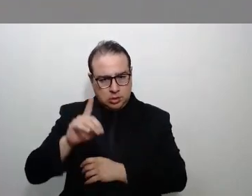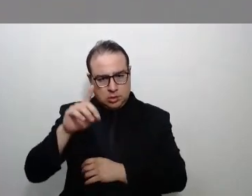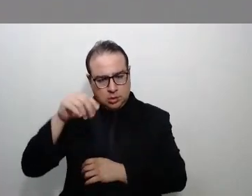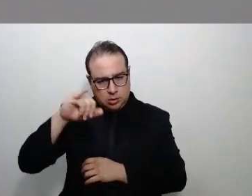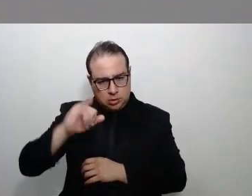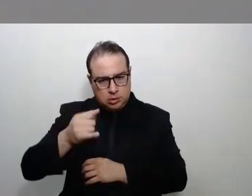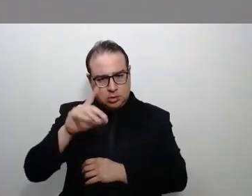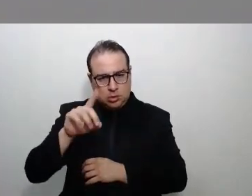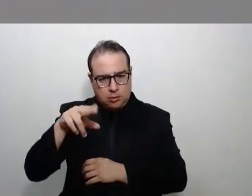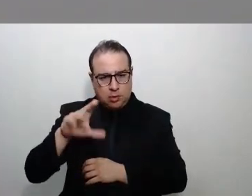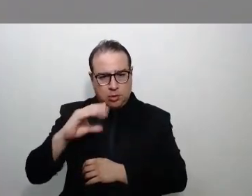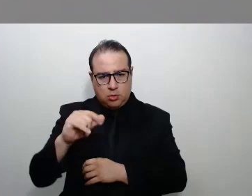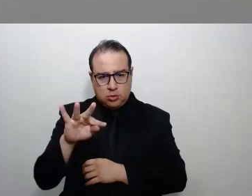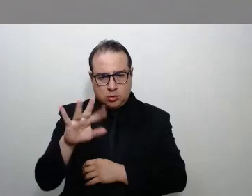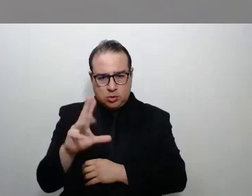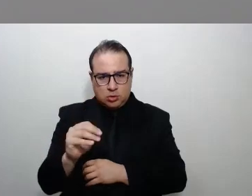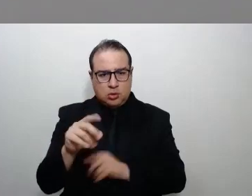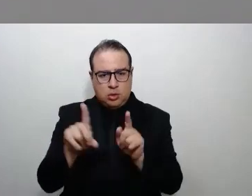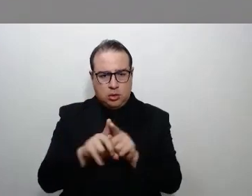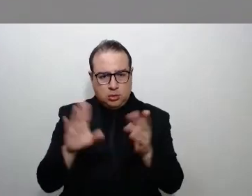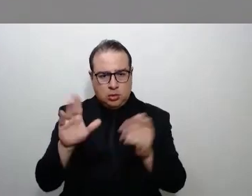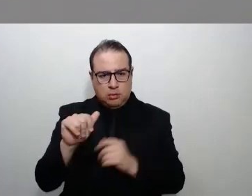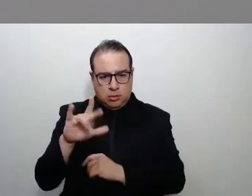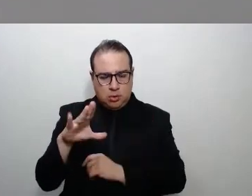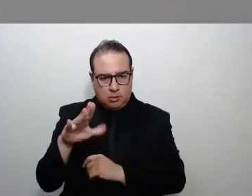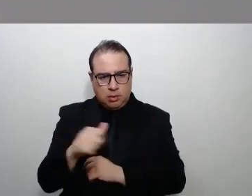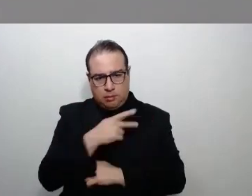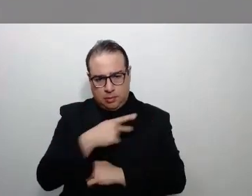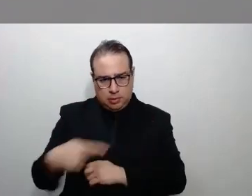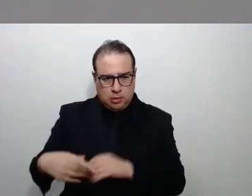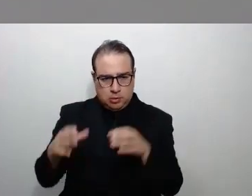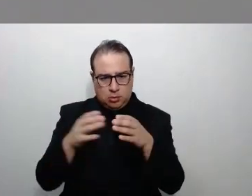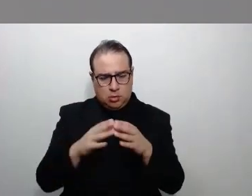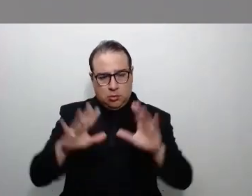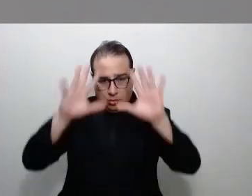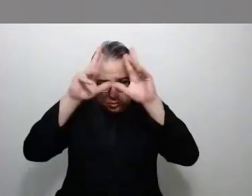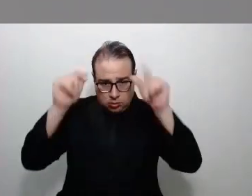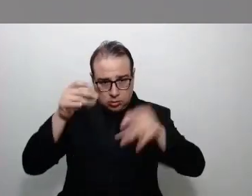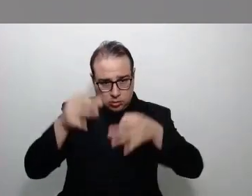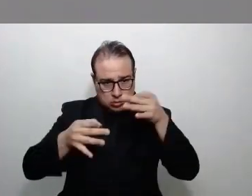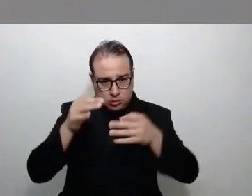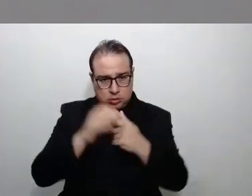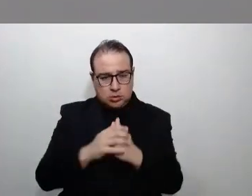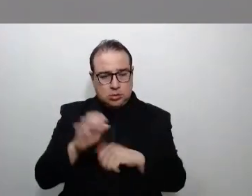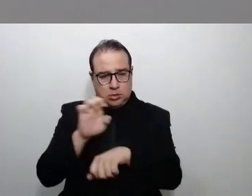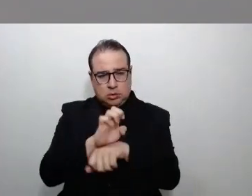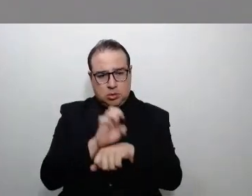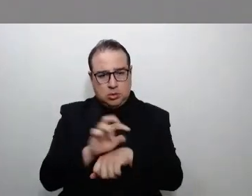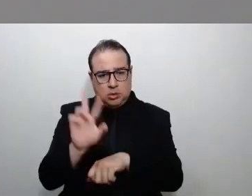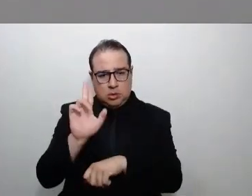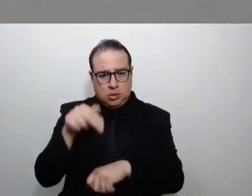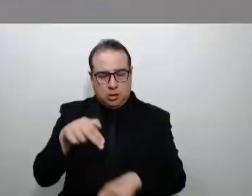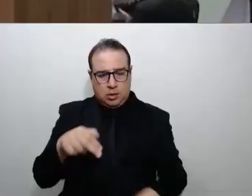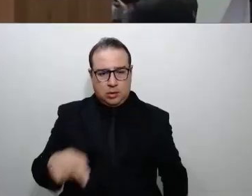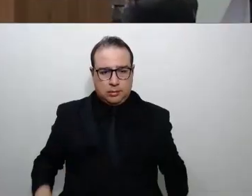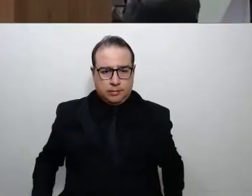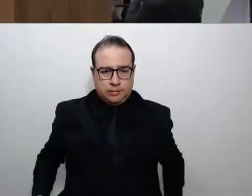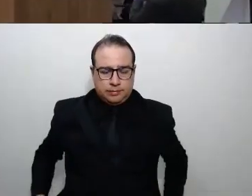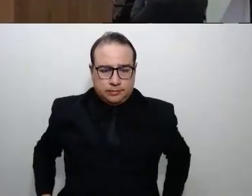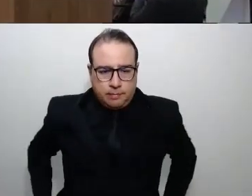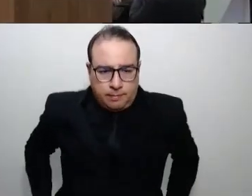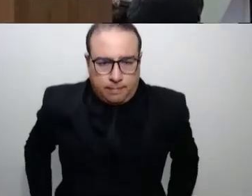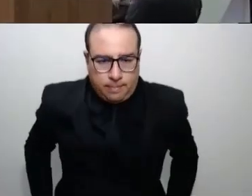O desembargador Amilcar Maia presidente do Tribunal de Justiça do Estado do Rio Grande do Norte